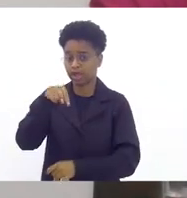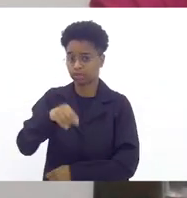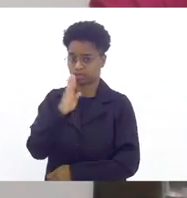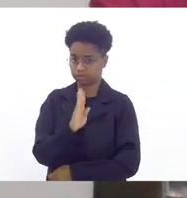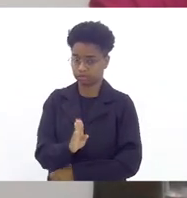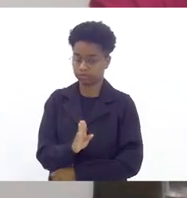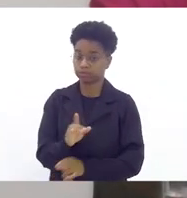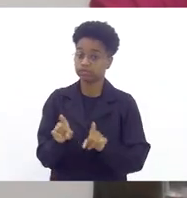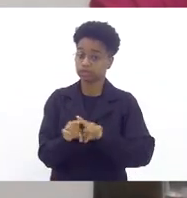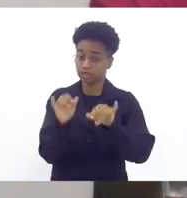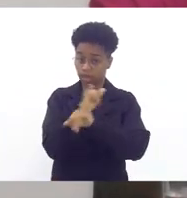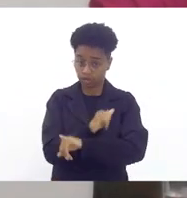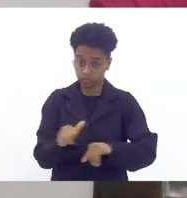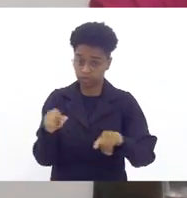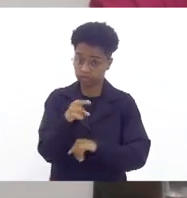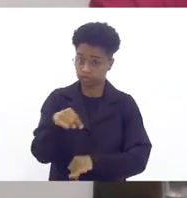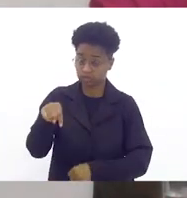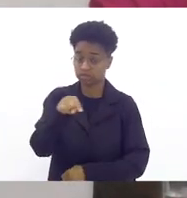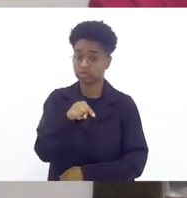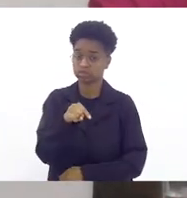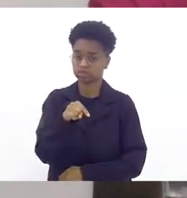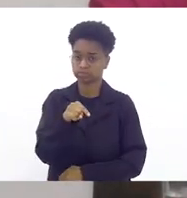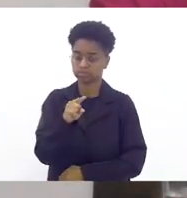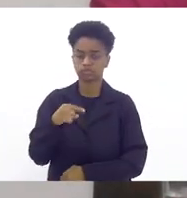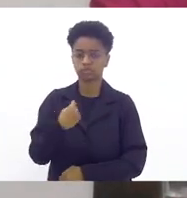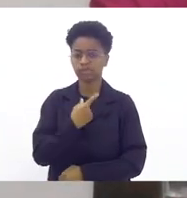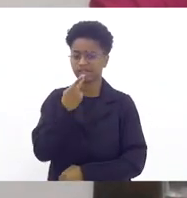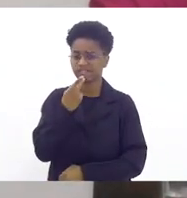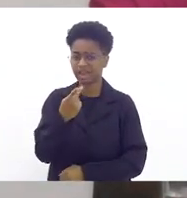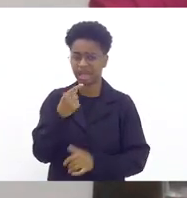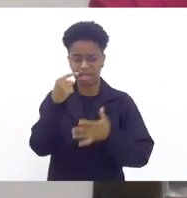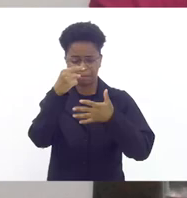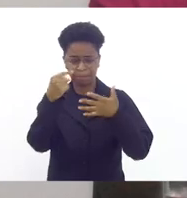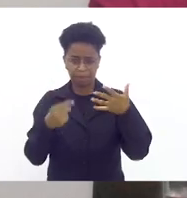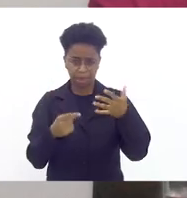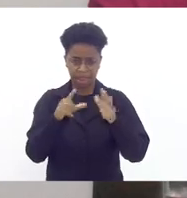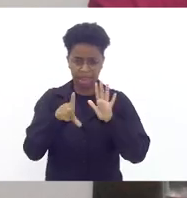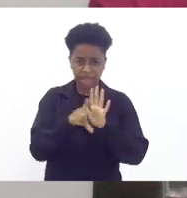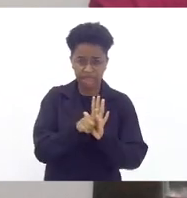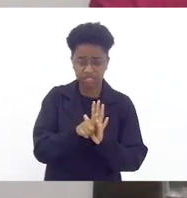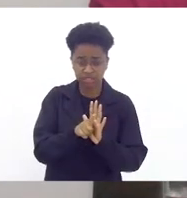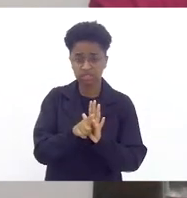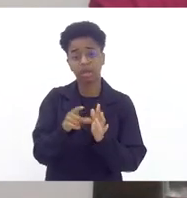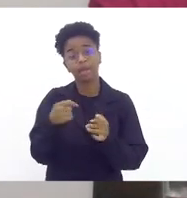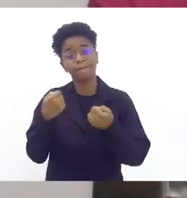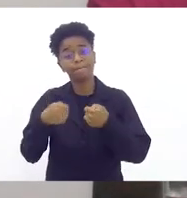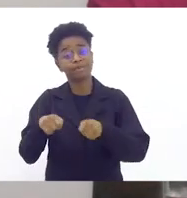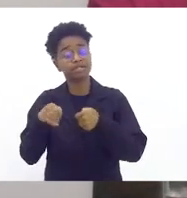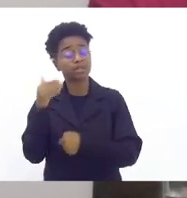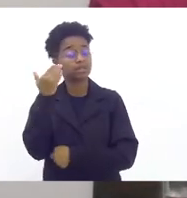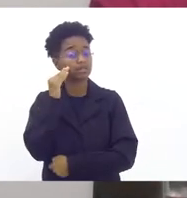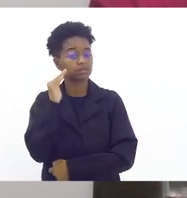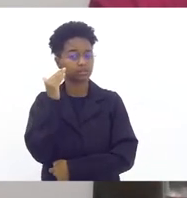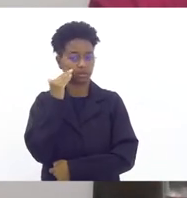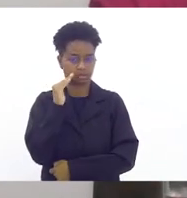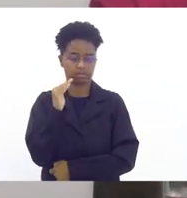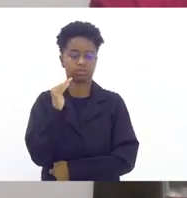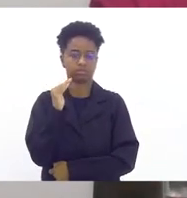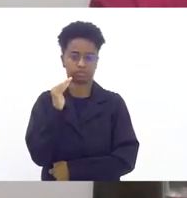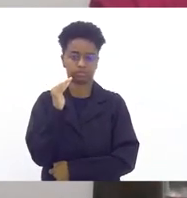vocês também que para a gente falar sobre essas leis é necessário que a gente entenda que